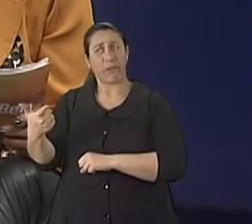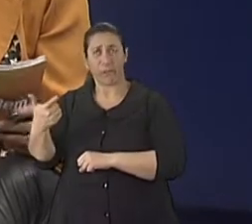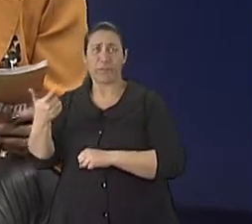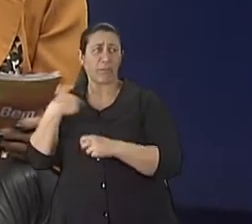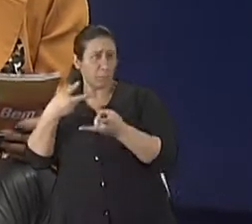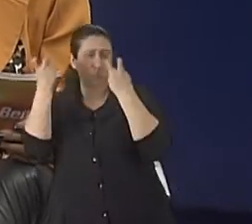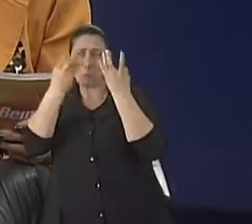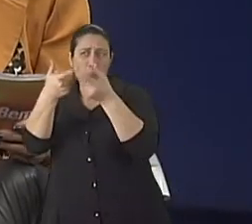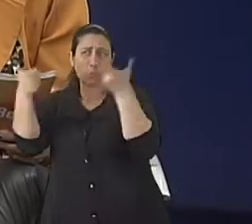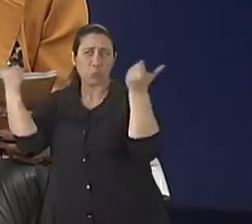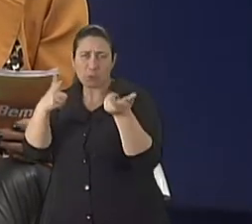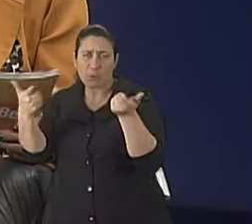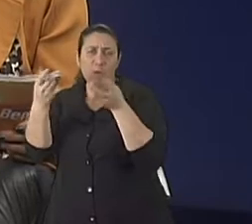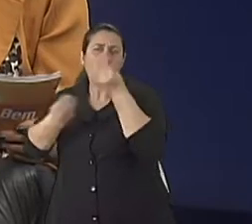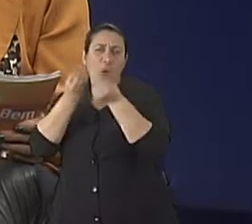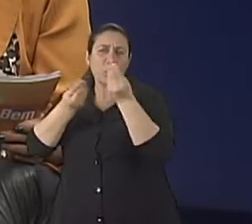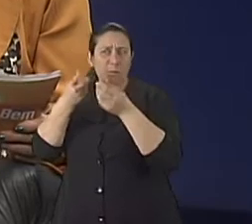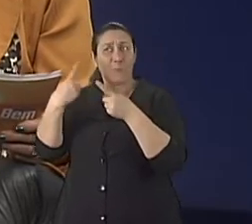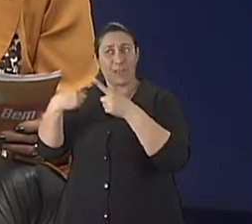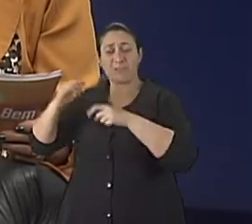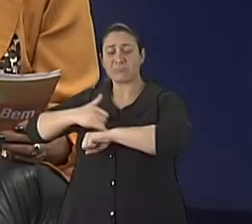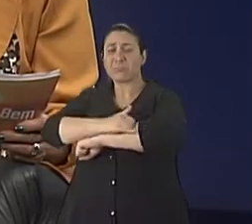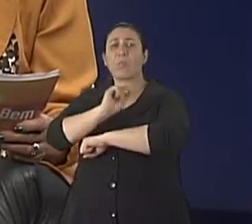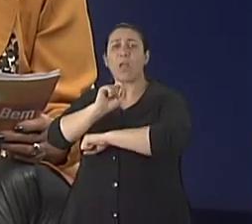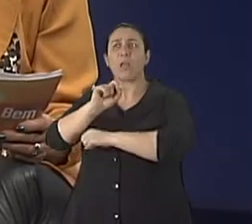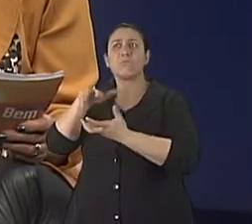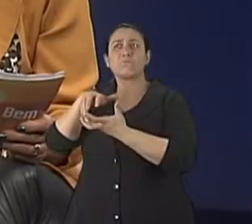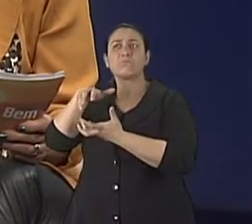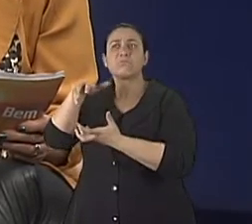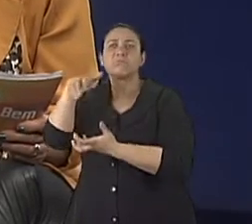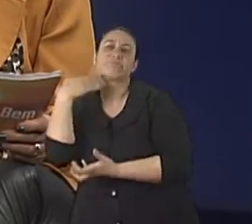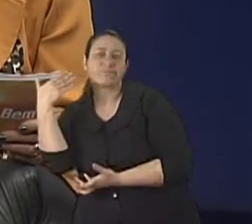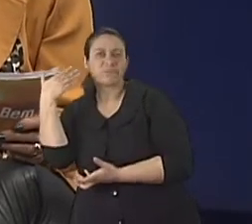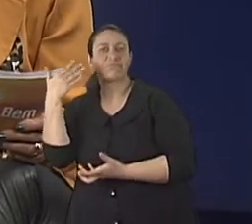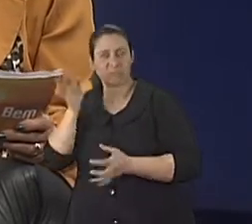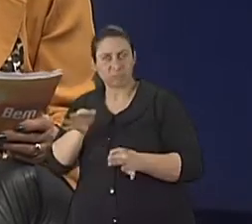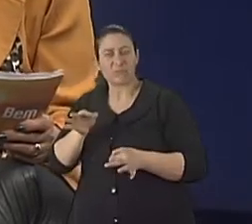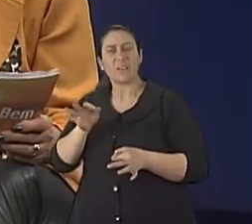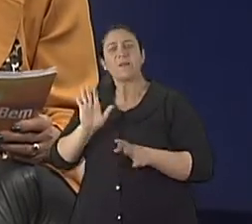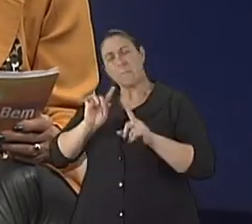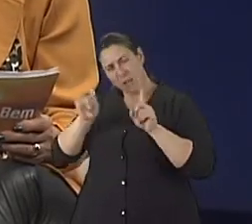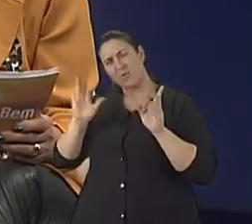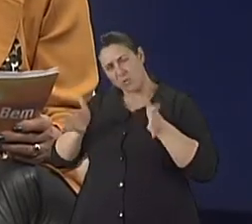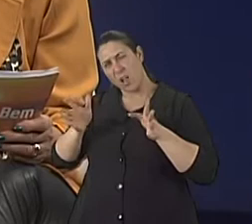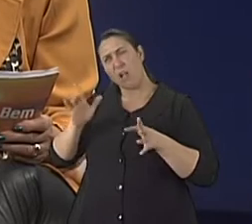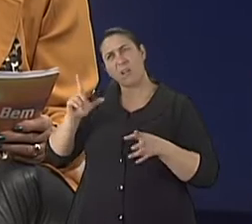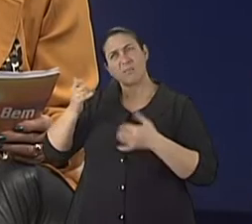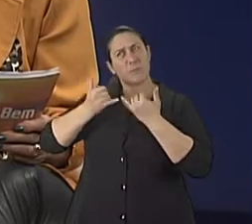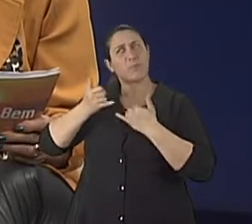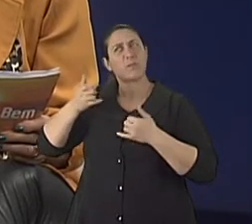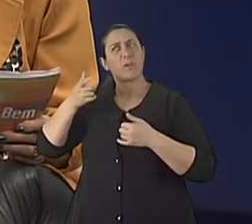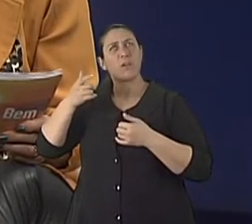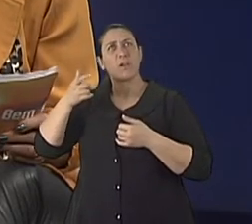não deixa a gente ficar muito velho né mas idosos com sobrepeso já é prejudica é